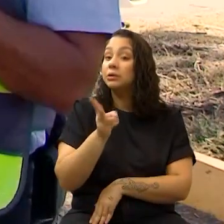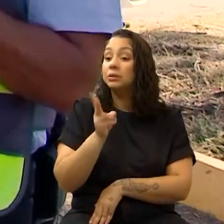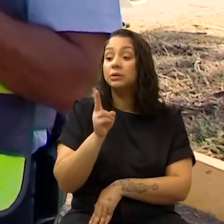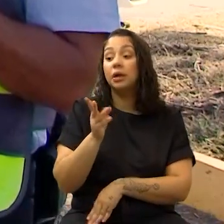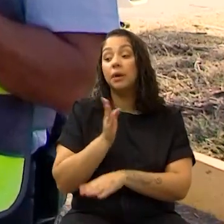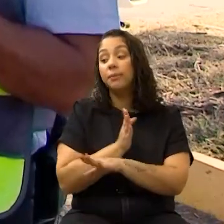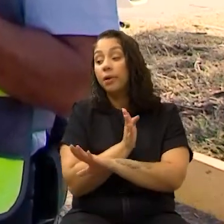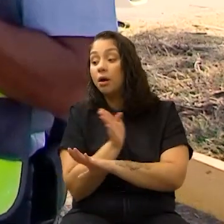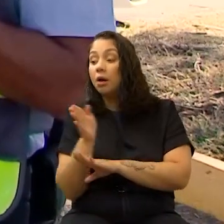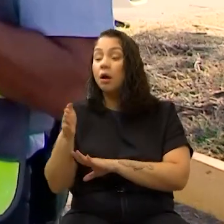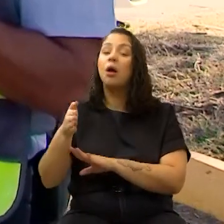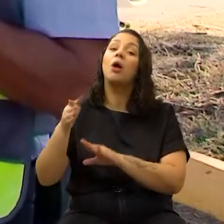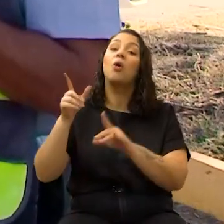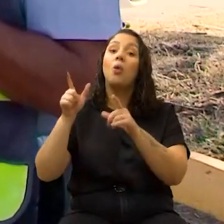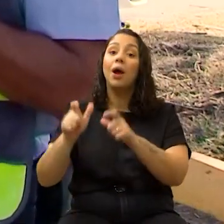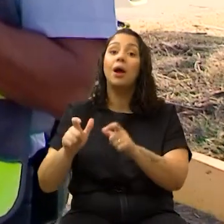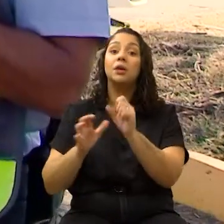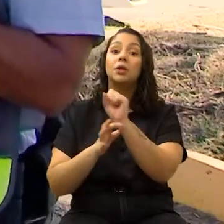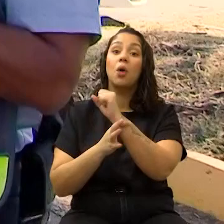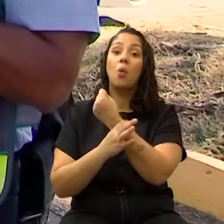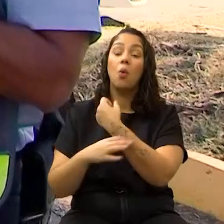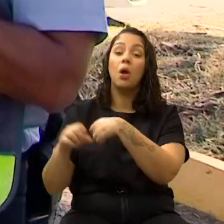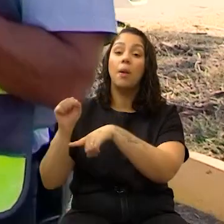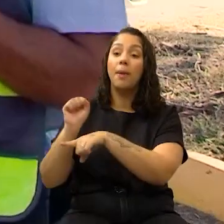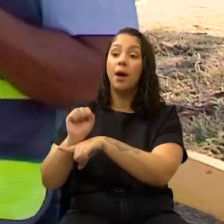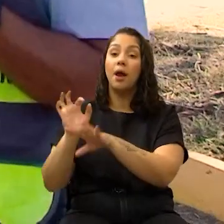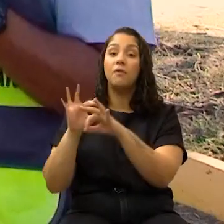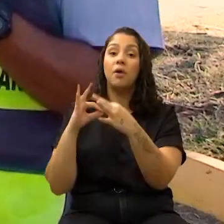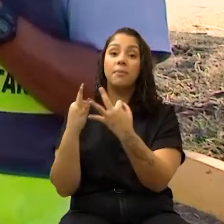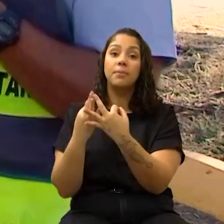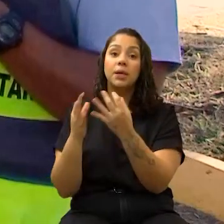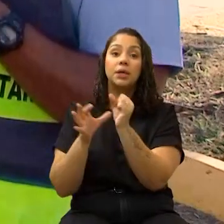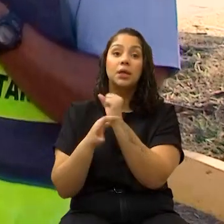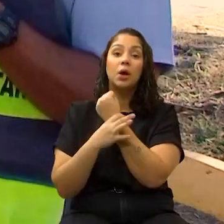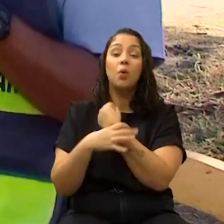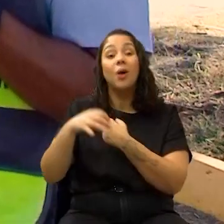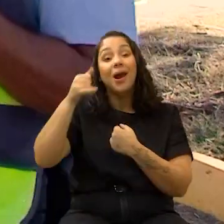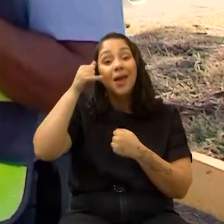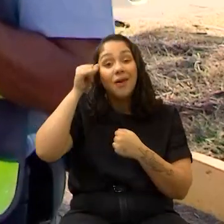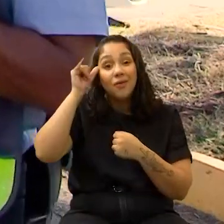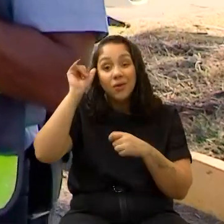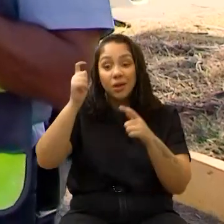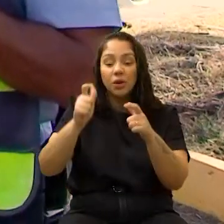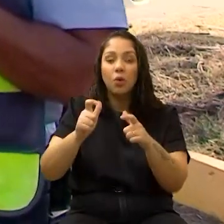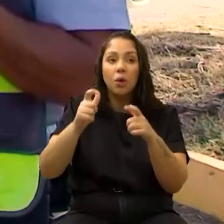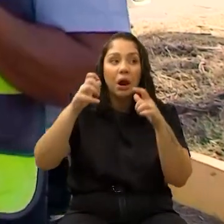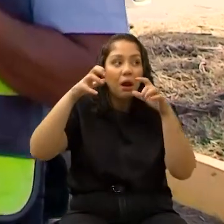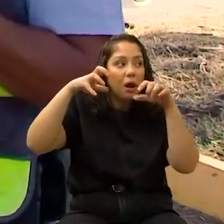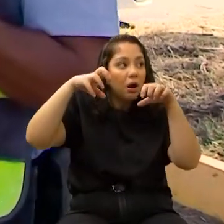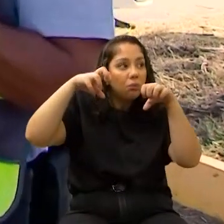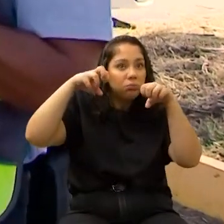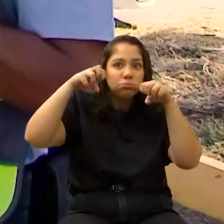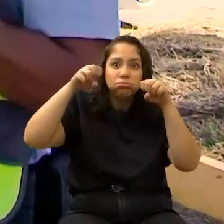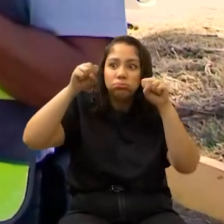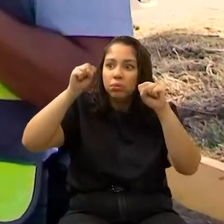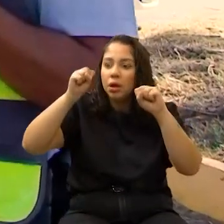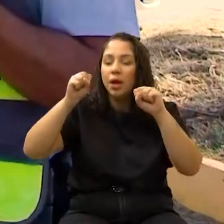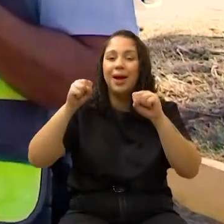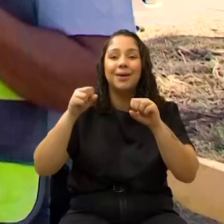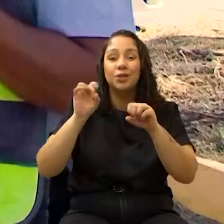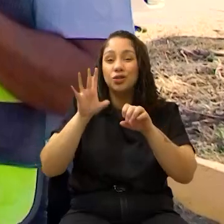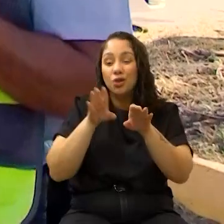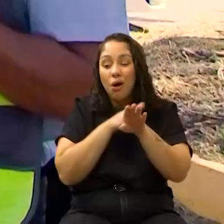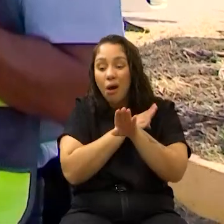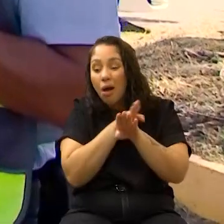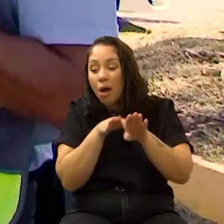sempre procura esses locais, locais seguros, que você pode parar seu veículo, sua família, tranquilo. Evitem local ermo, evitem